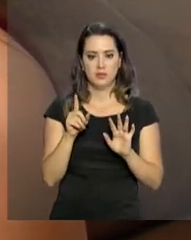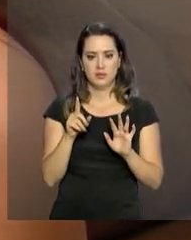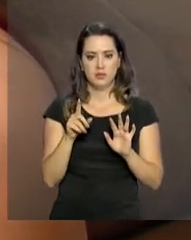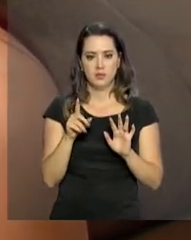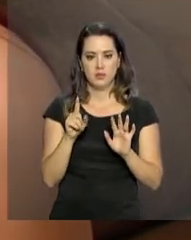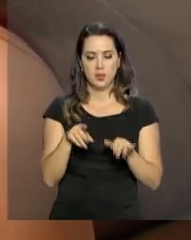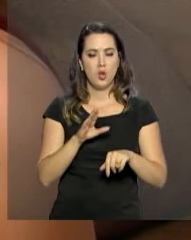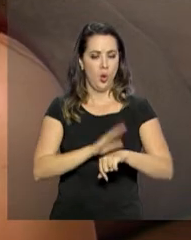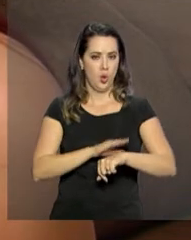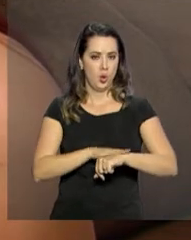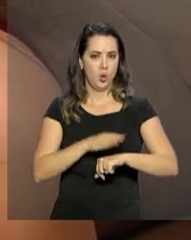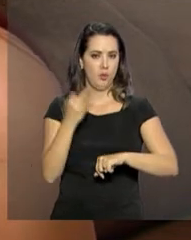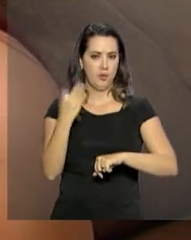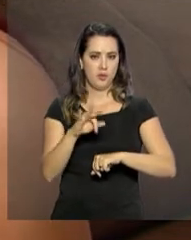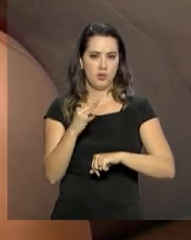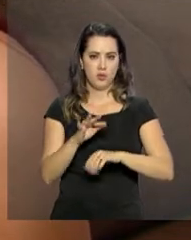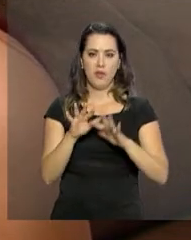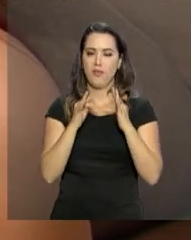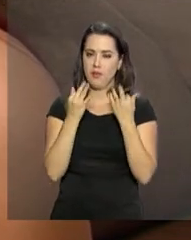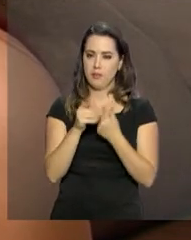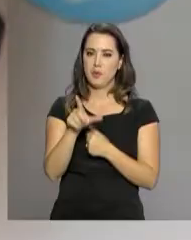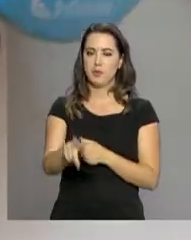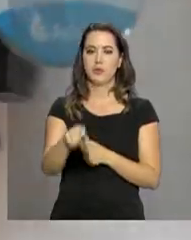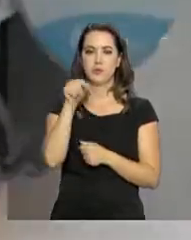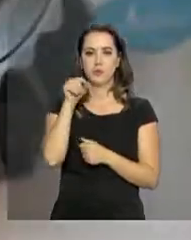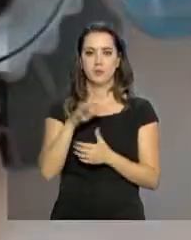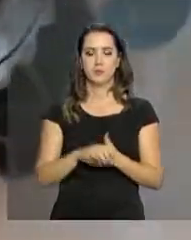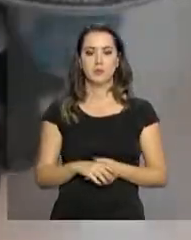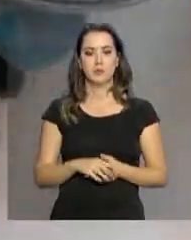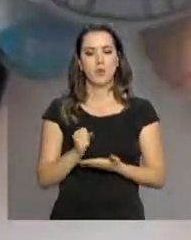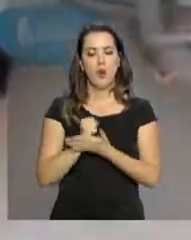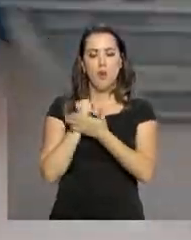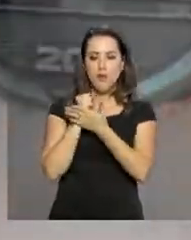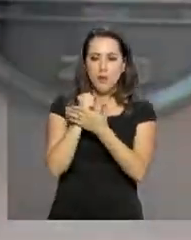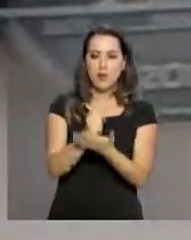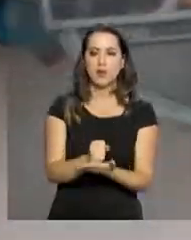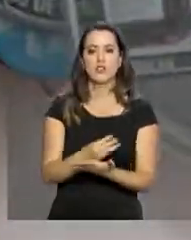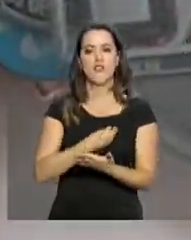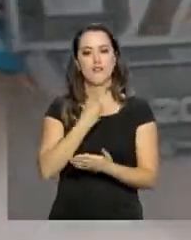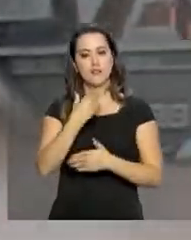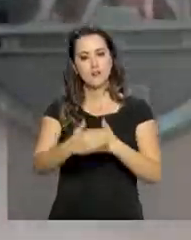no momento de dor, a família pode tomar essa decisão. Seja um doador e deixe a vida continuar.